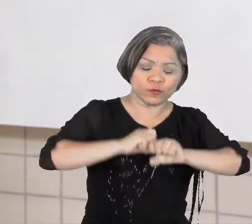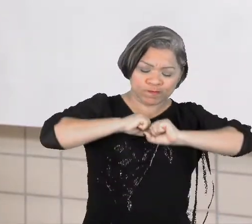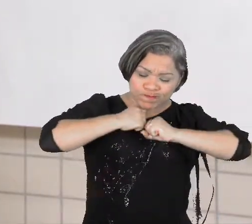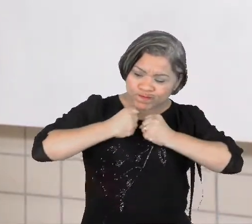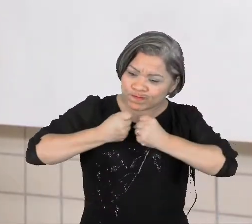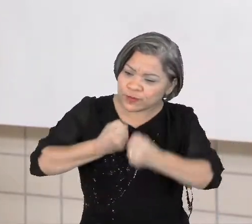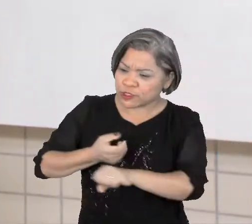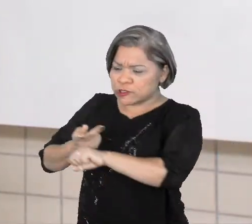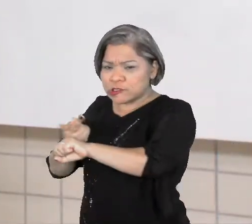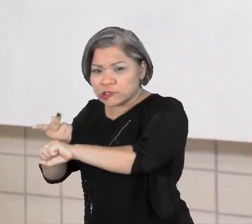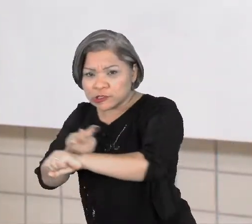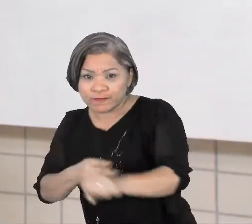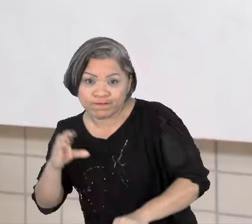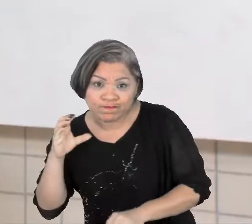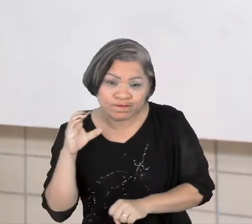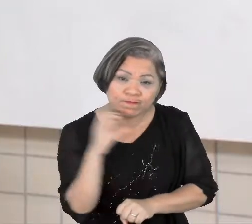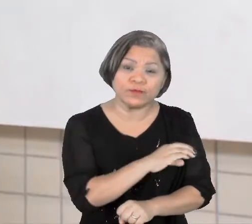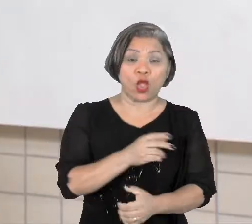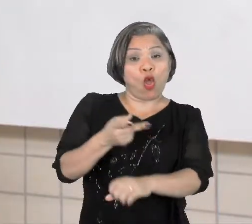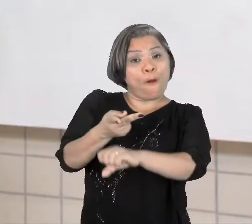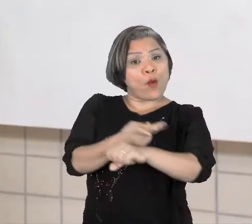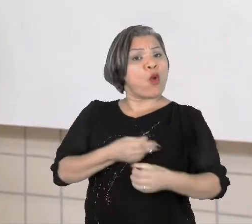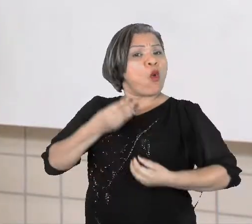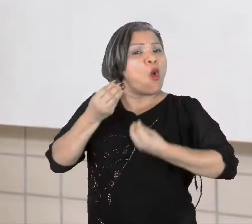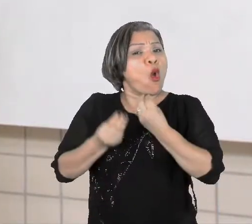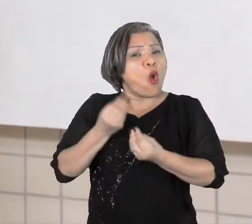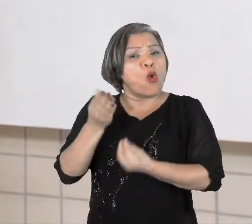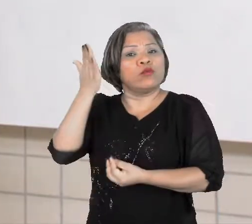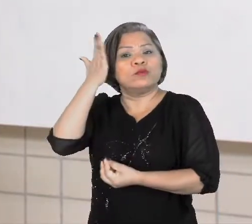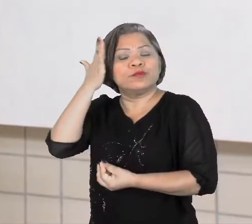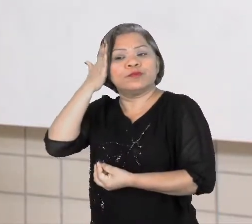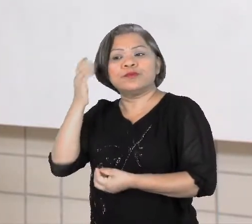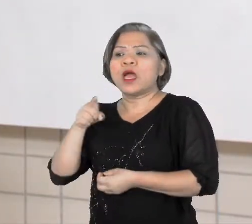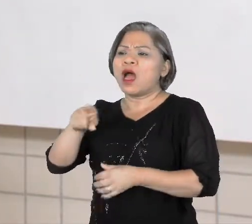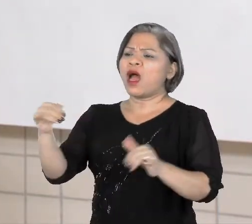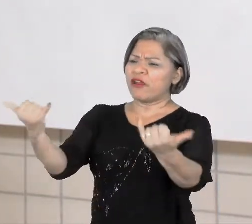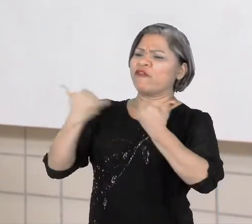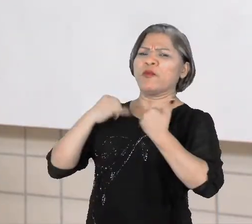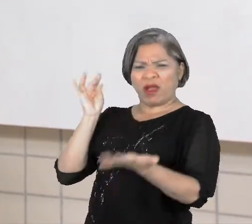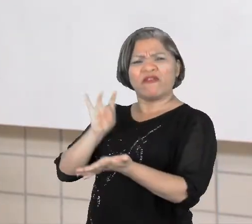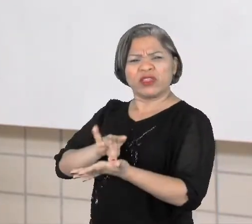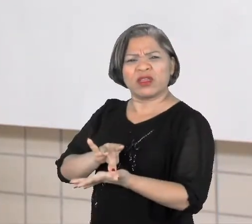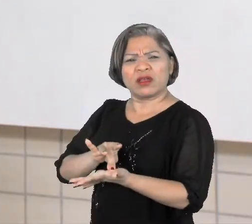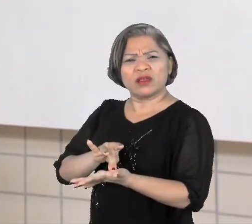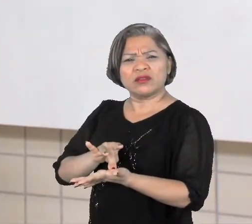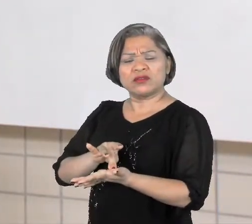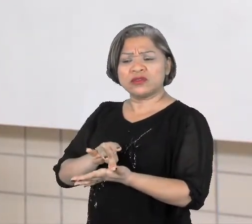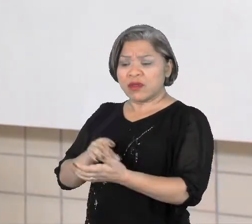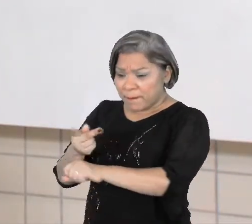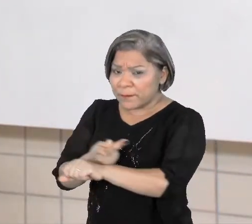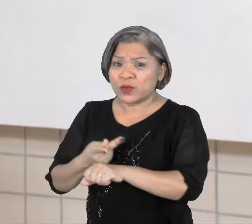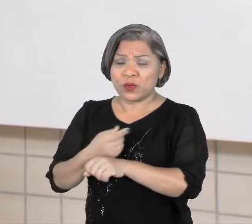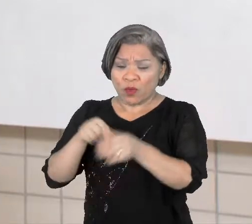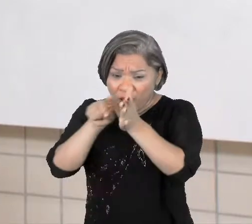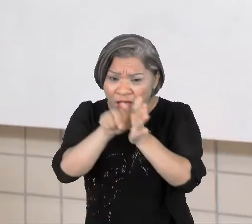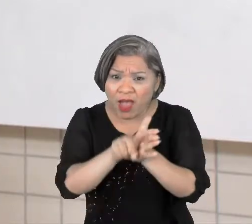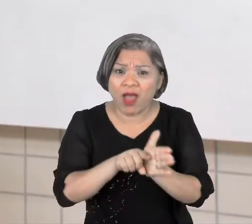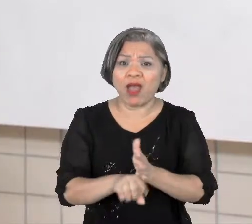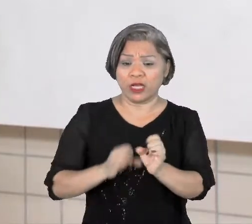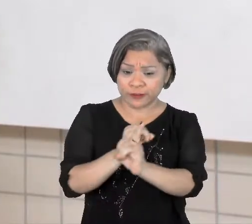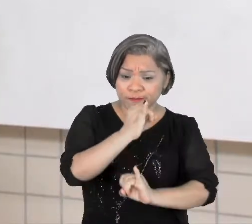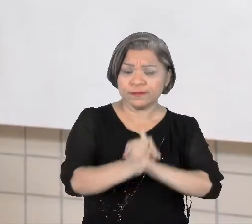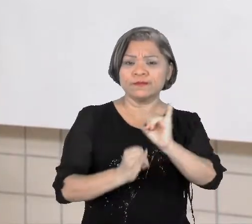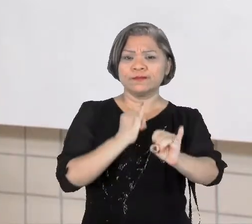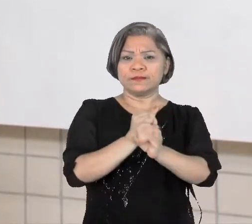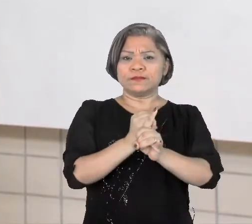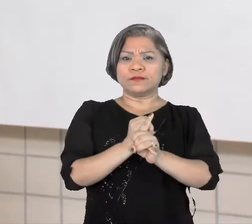esforço rápido de procurar saber se aquela informação é verdadeira. Procure, faça uma pesquisa rápida pela internet, veja